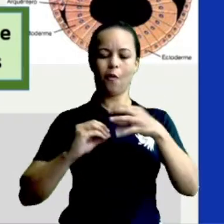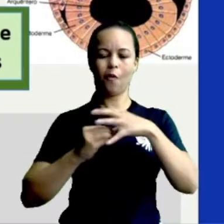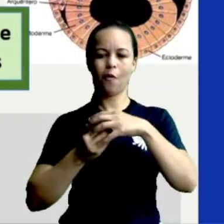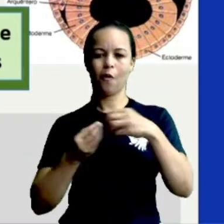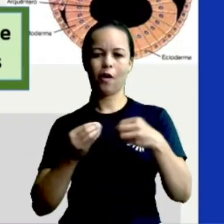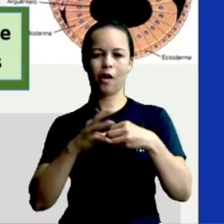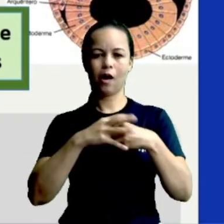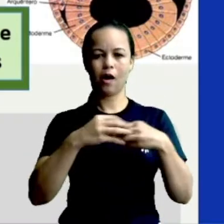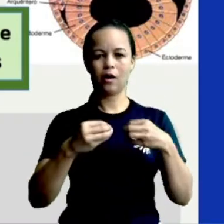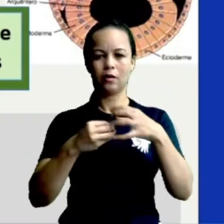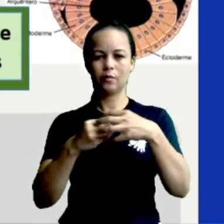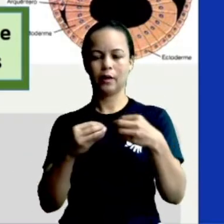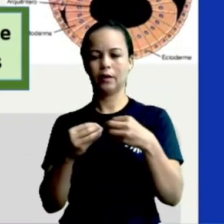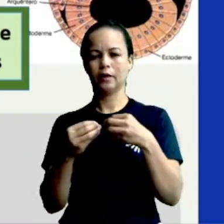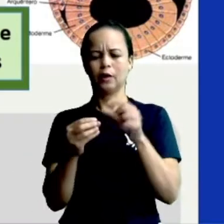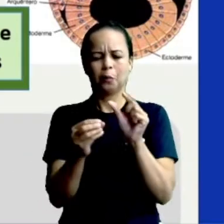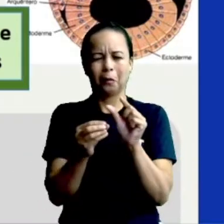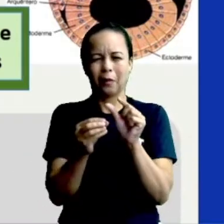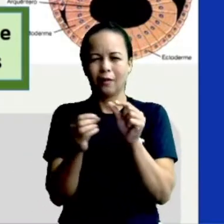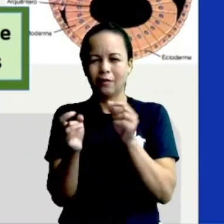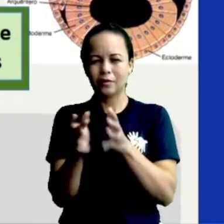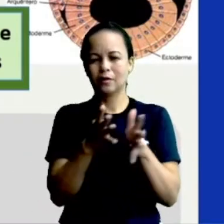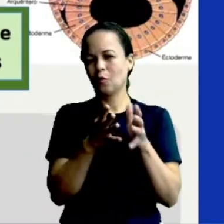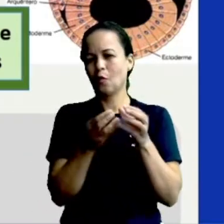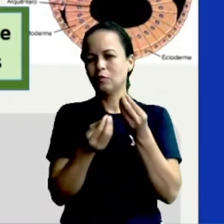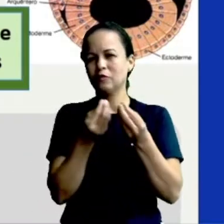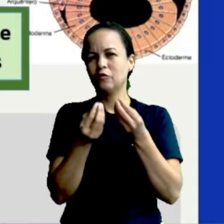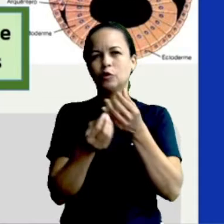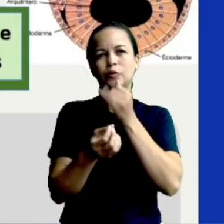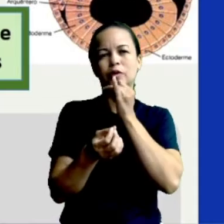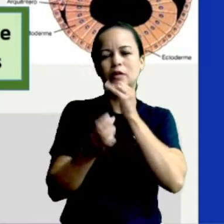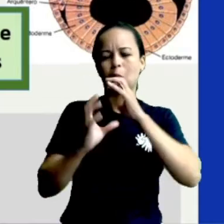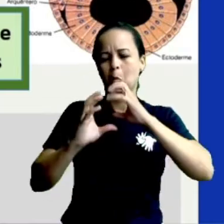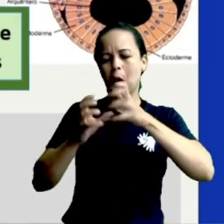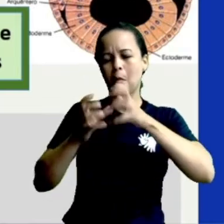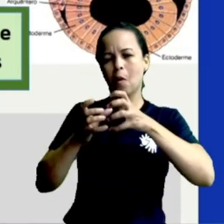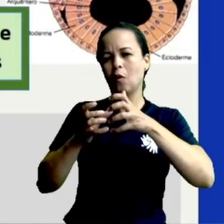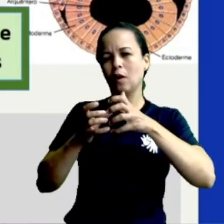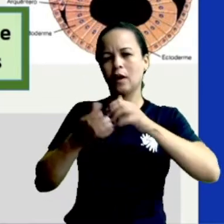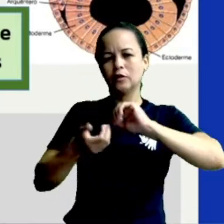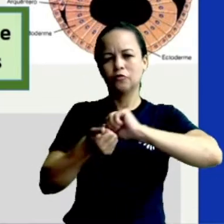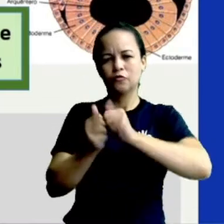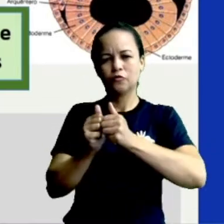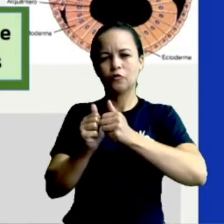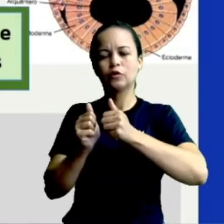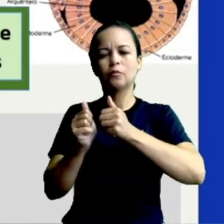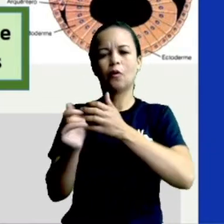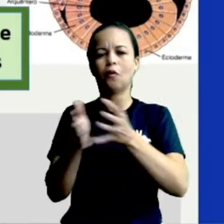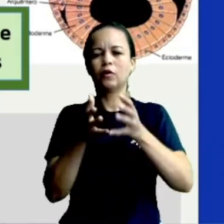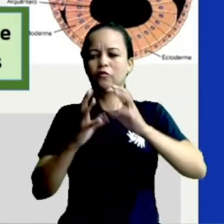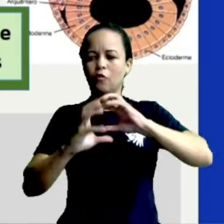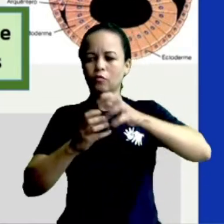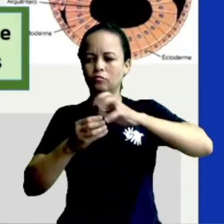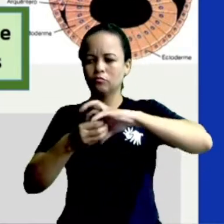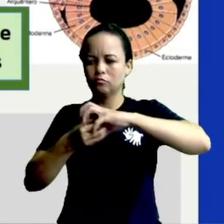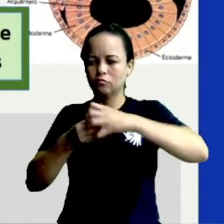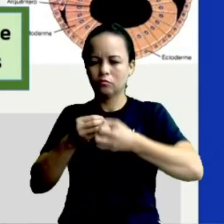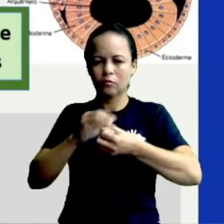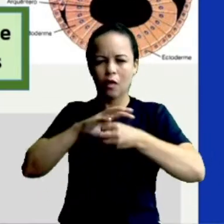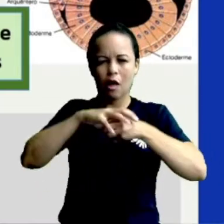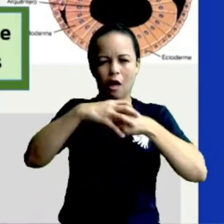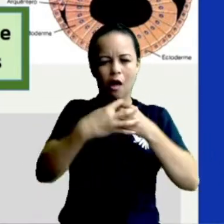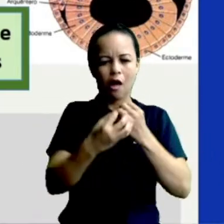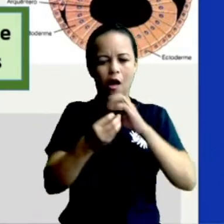desdobrando em pequenos segmentos, como se fosse uma bola de futebol que fosse dobrando por dentro de si